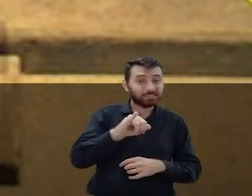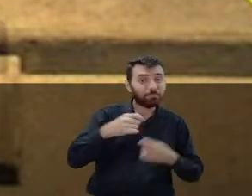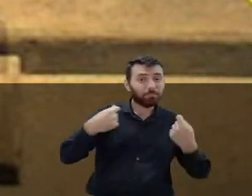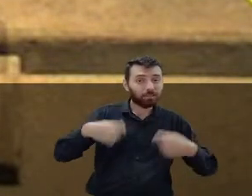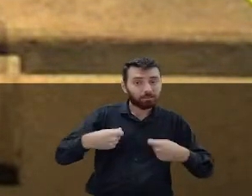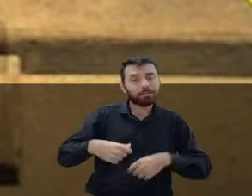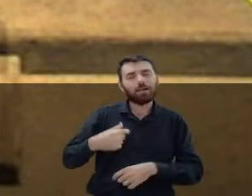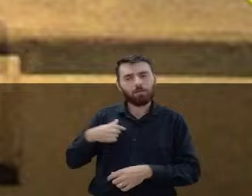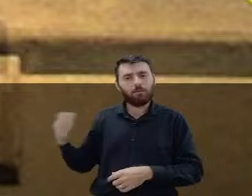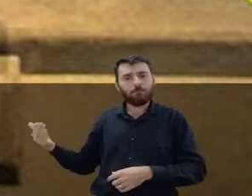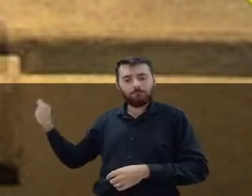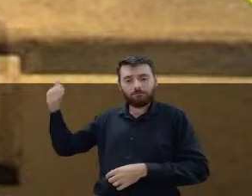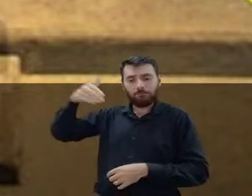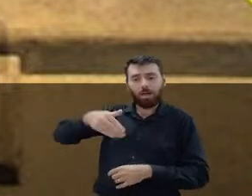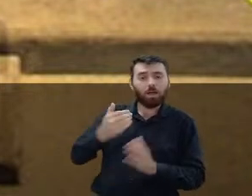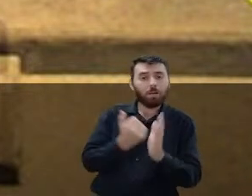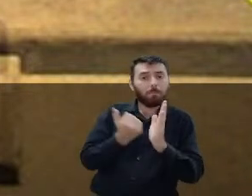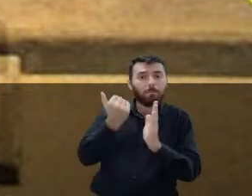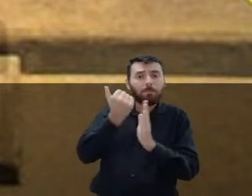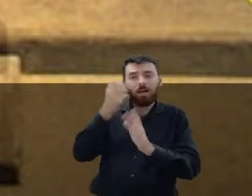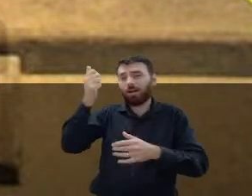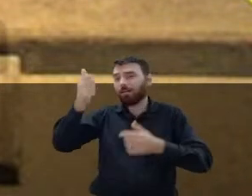ainda